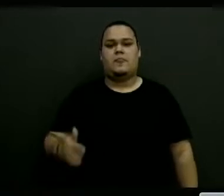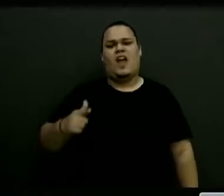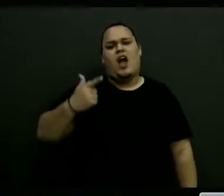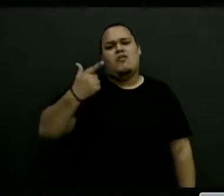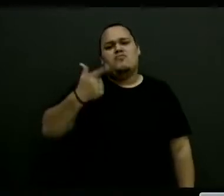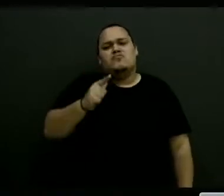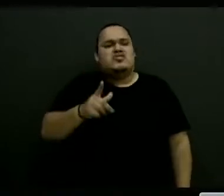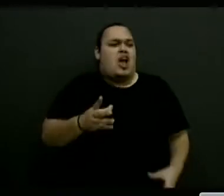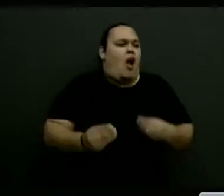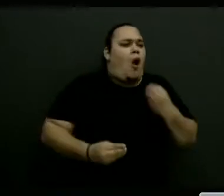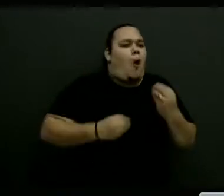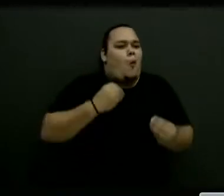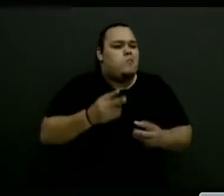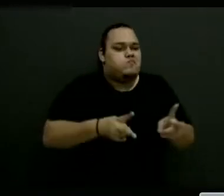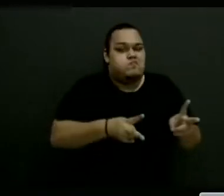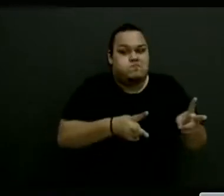não havia redes sociais,